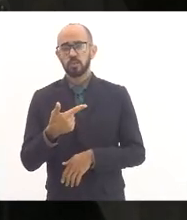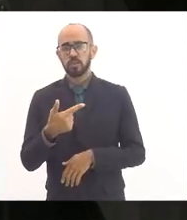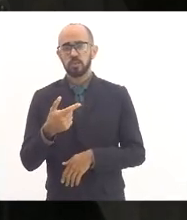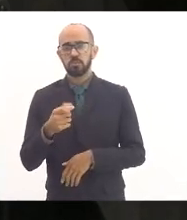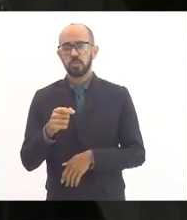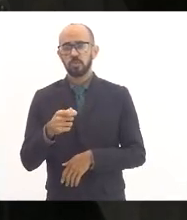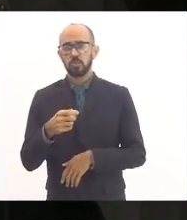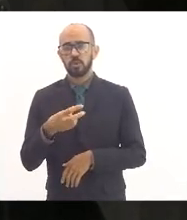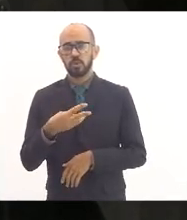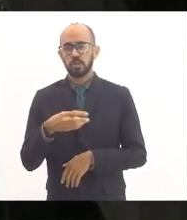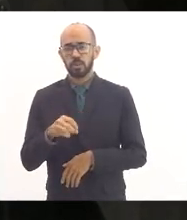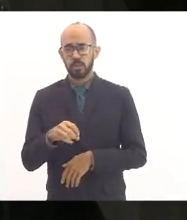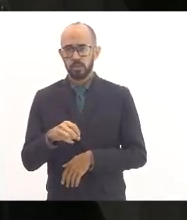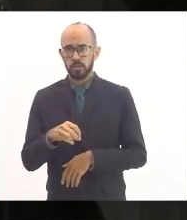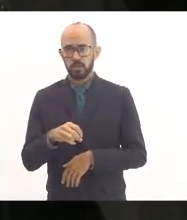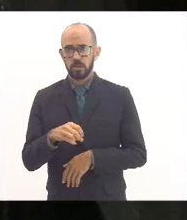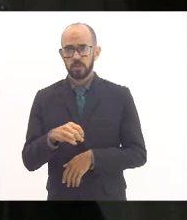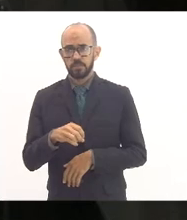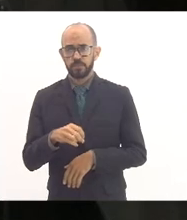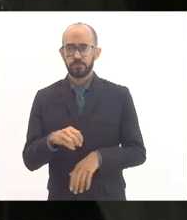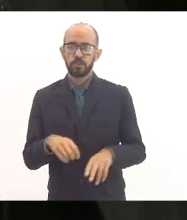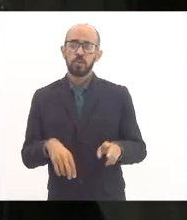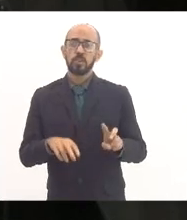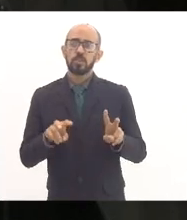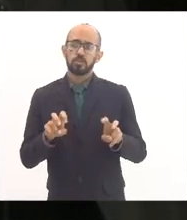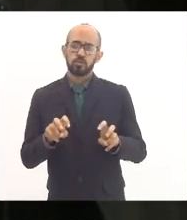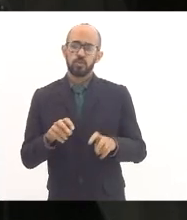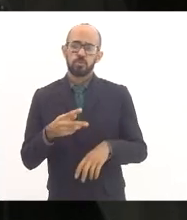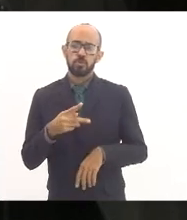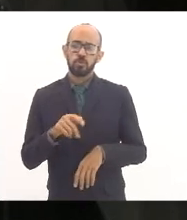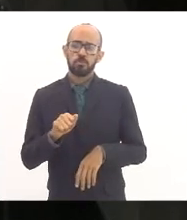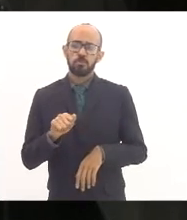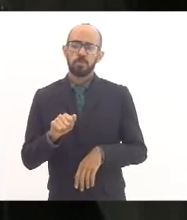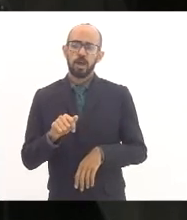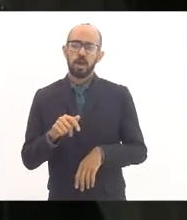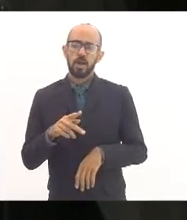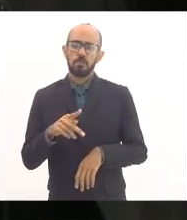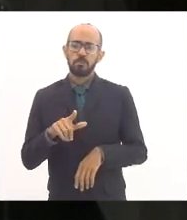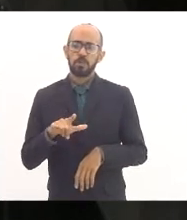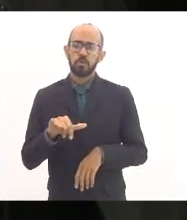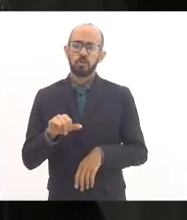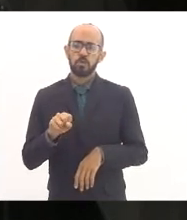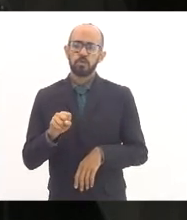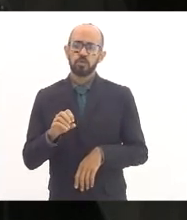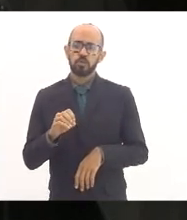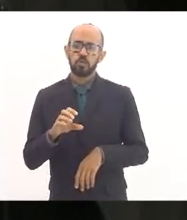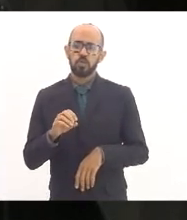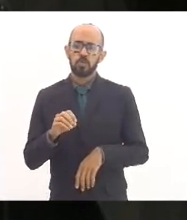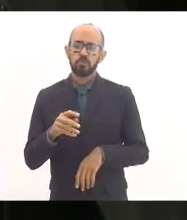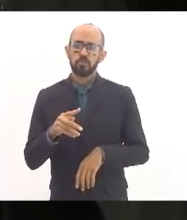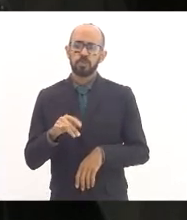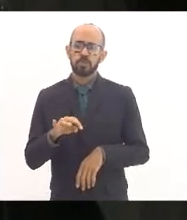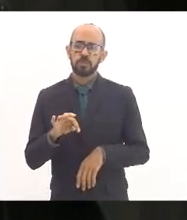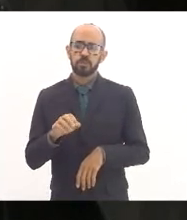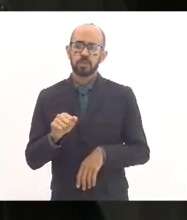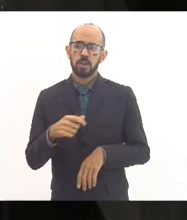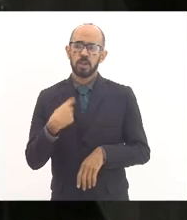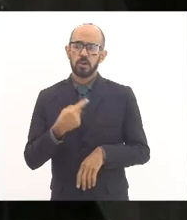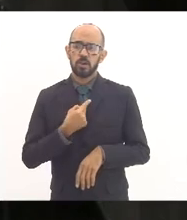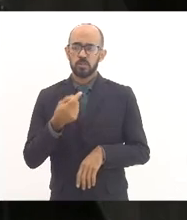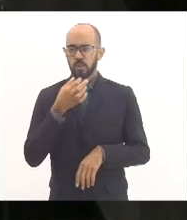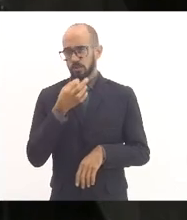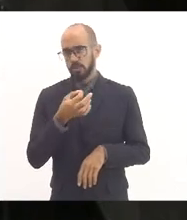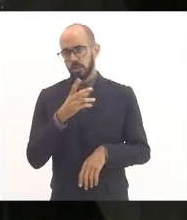estado e com relação aos papiloscopistas parece que eu respeito muito o trabalho essa é a nossa posição